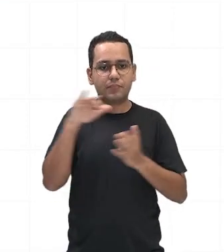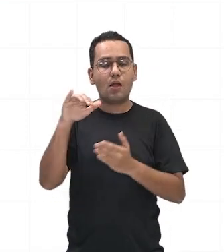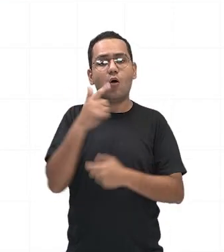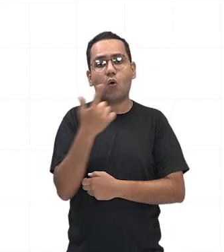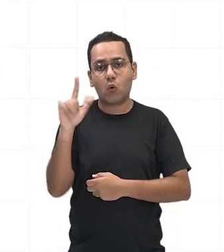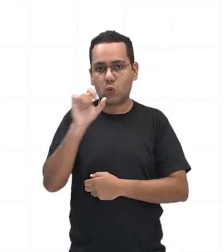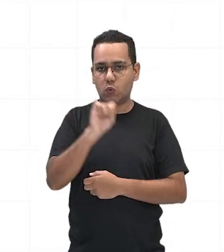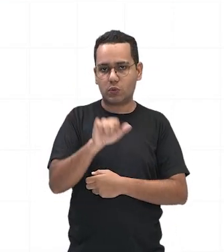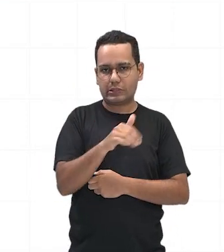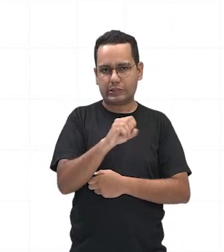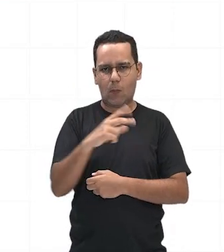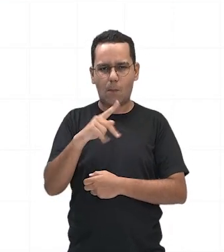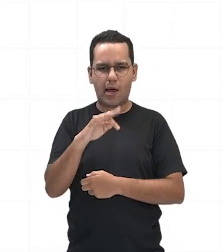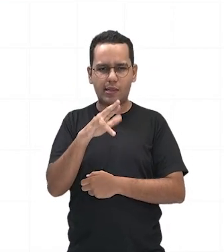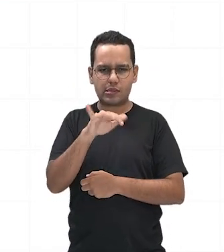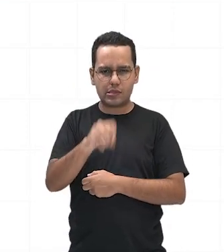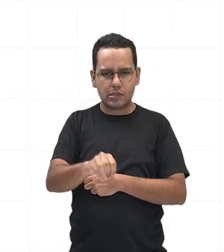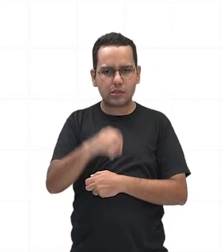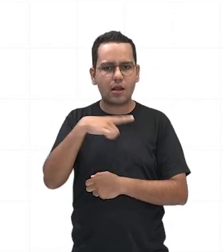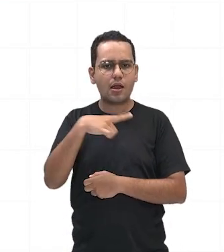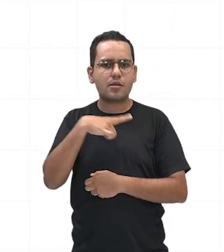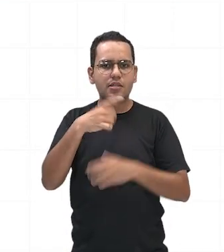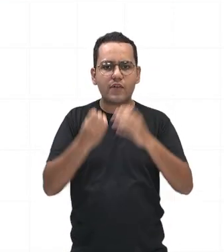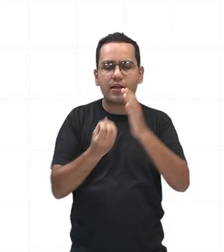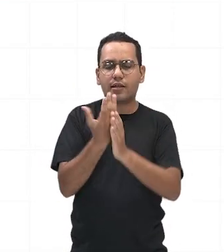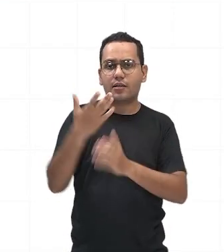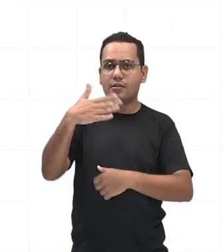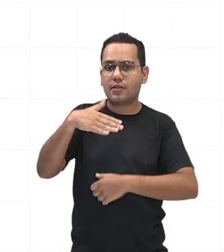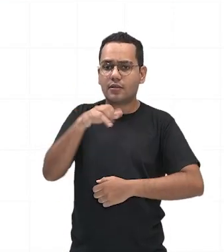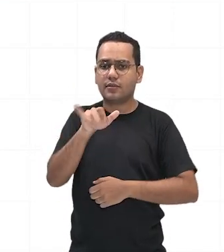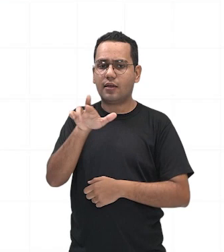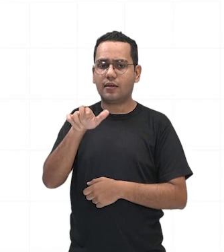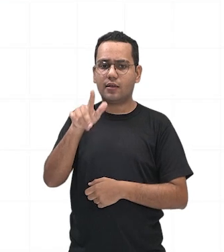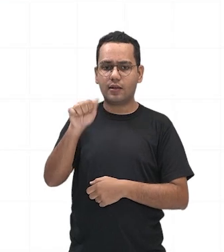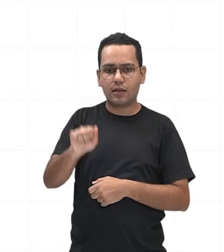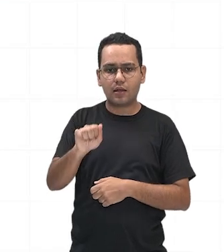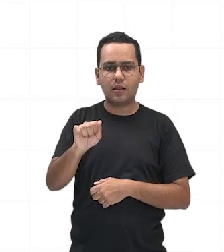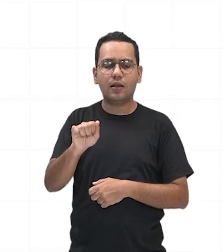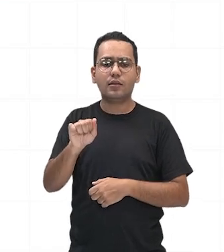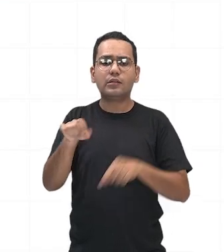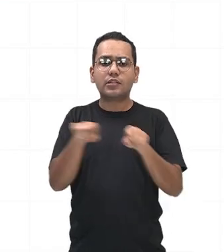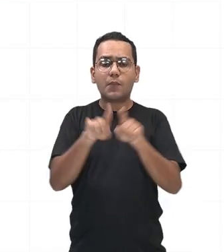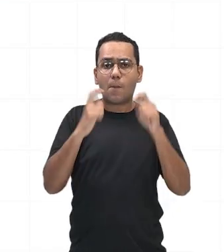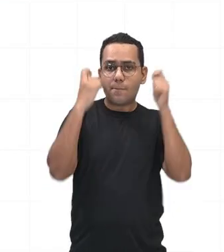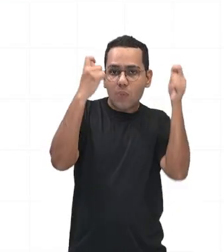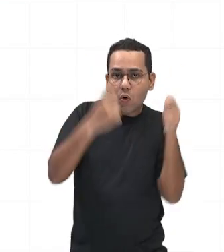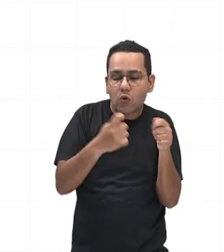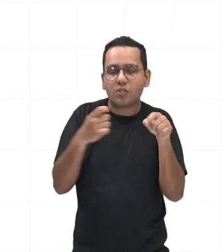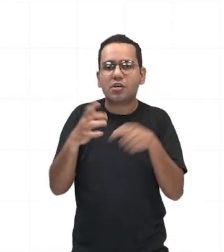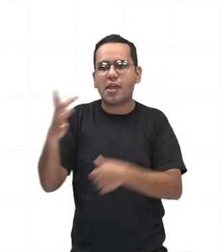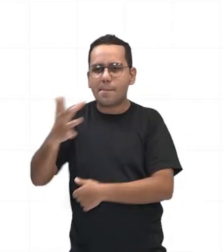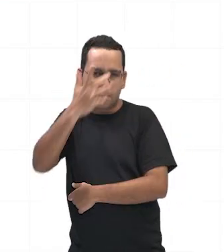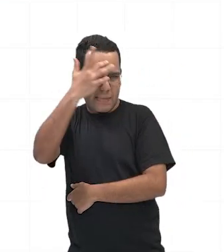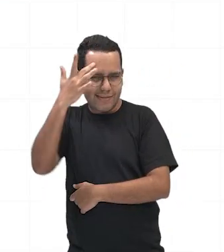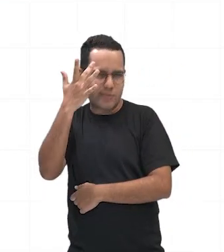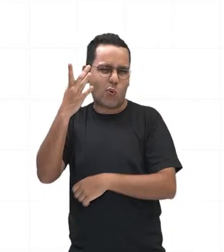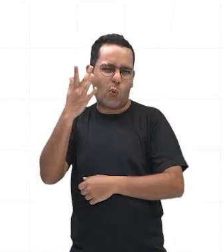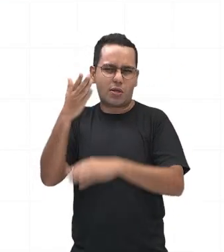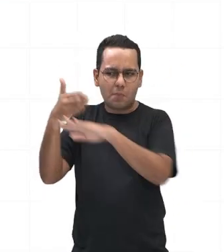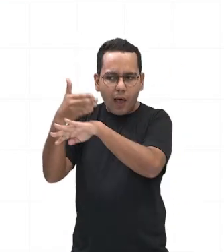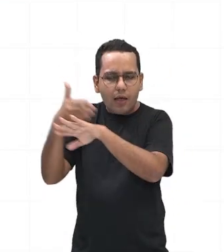na Irlanda, tanto para monges quanto para leigos. Era muito normal os monges completarem a sua